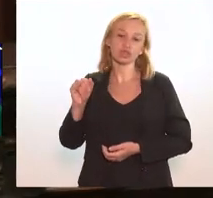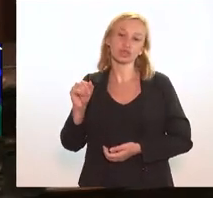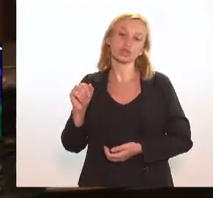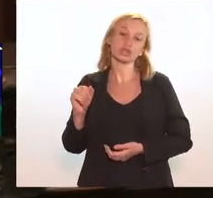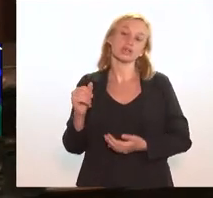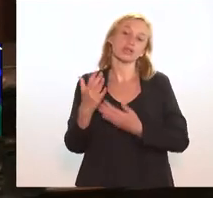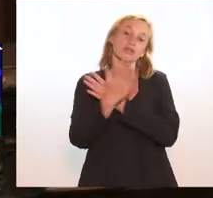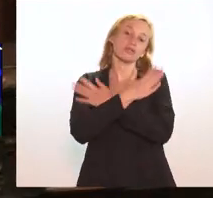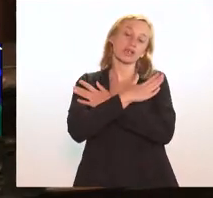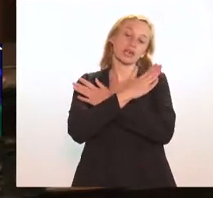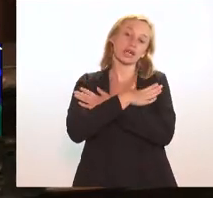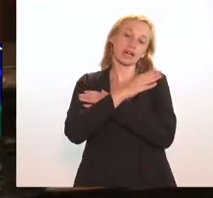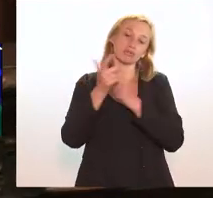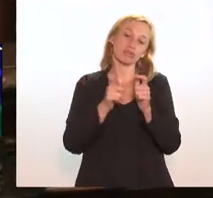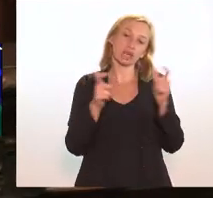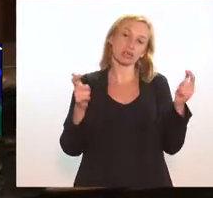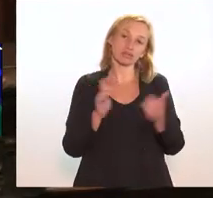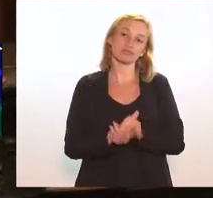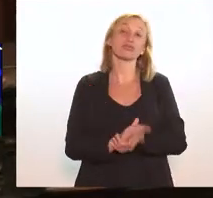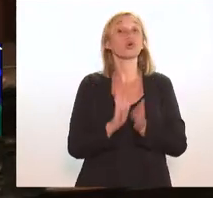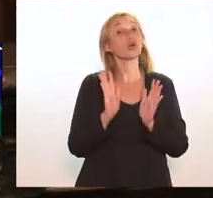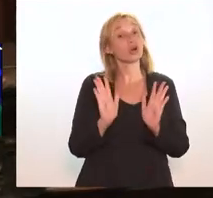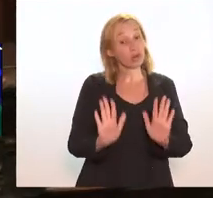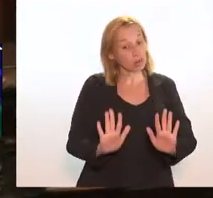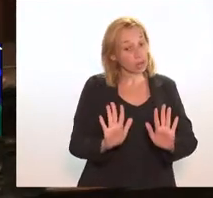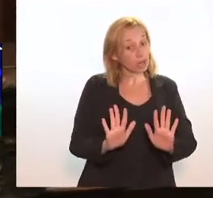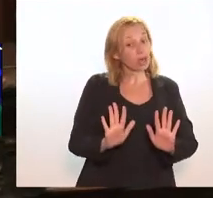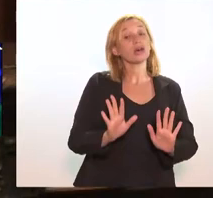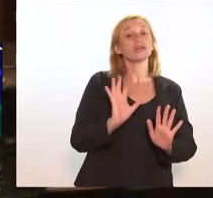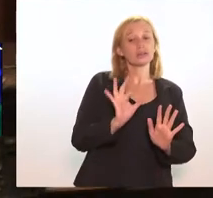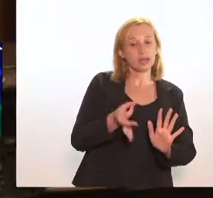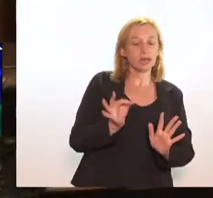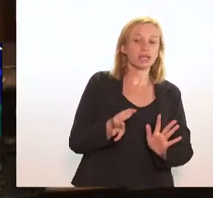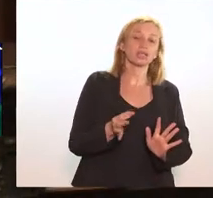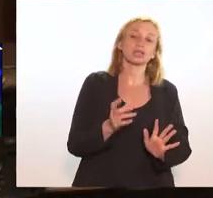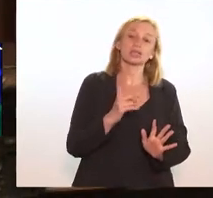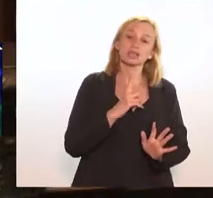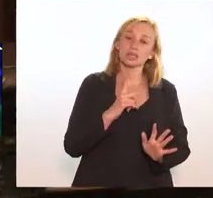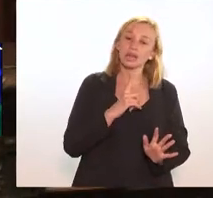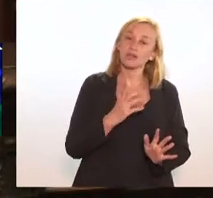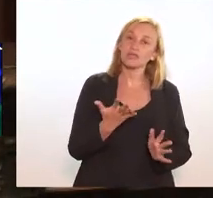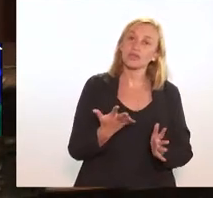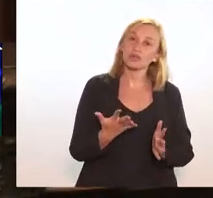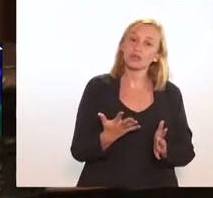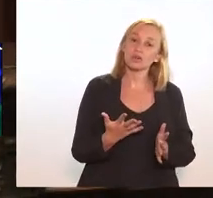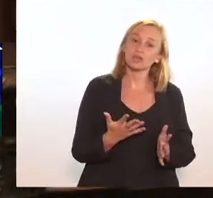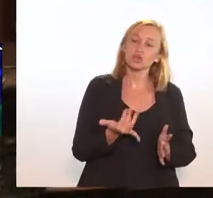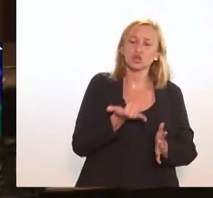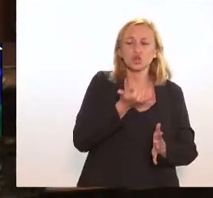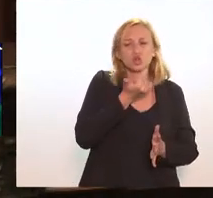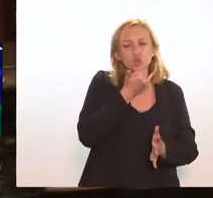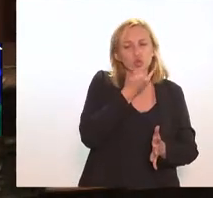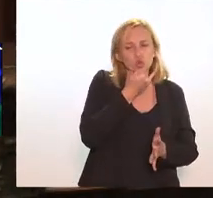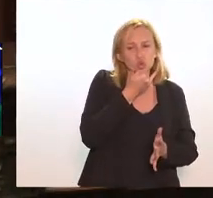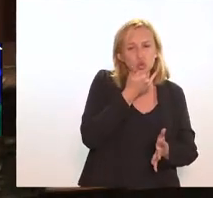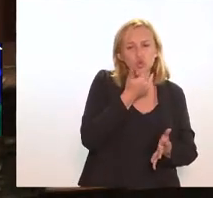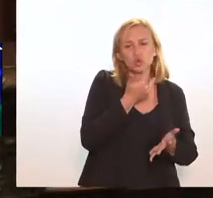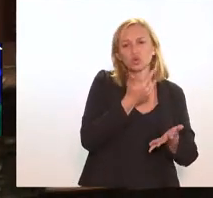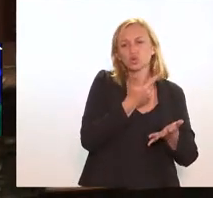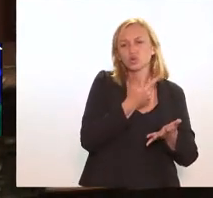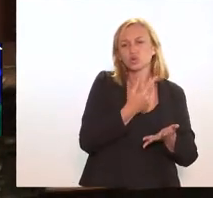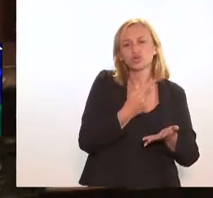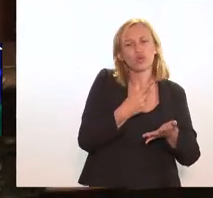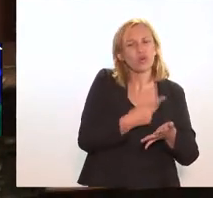nos dias de feriadão. Claro que houve aí a tentativa de desculpa, dizendo que aquilo foi